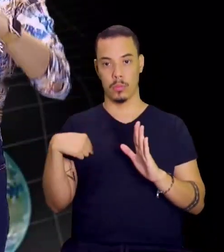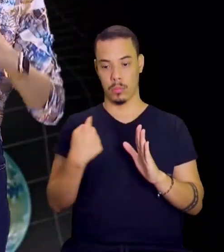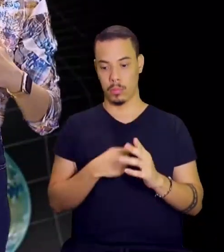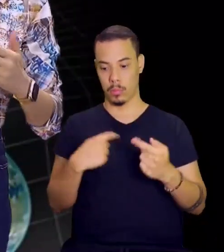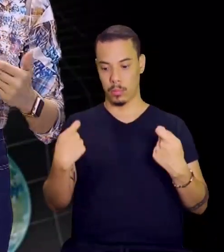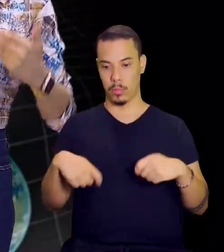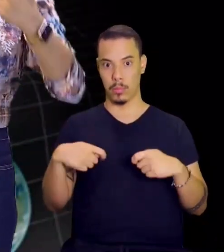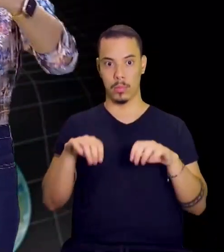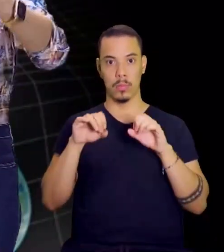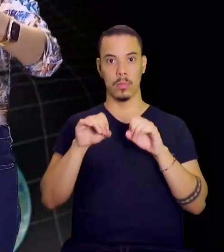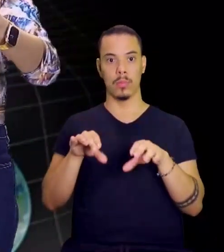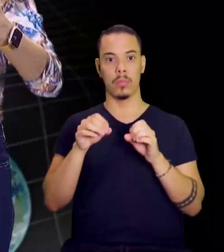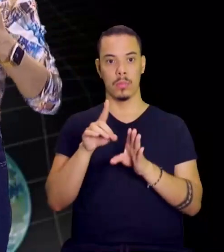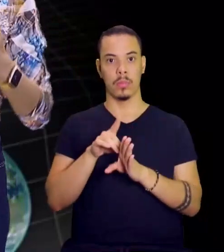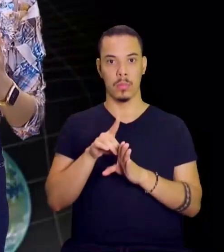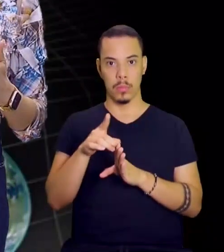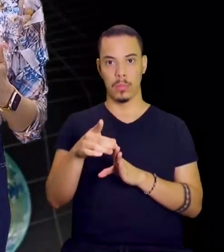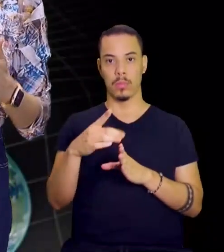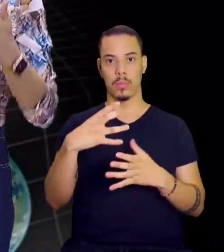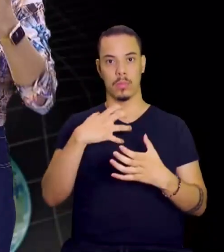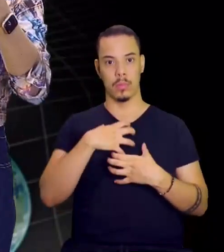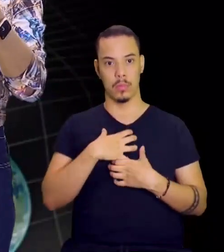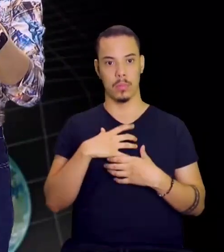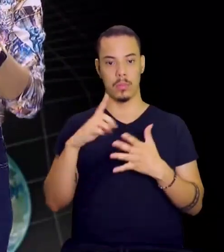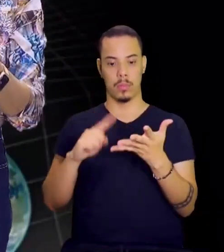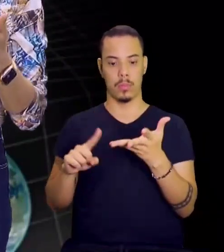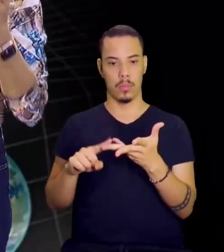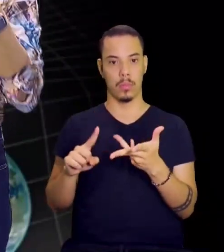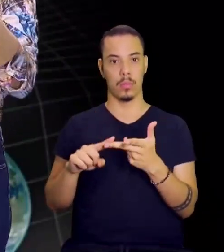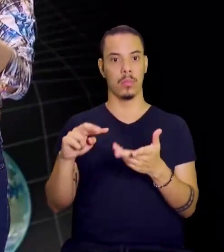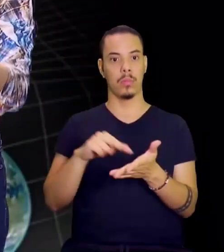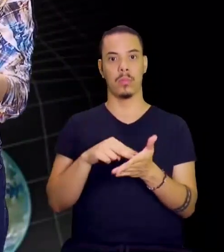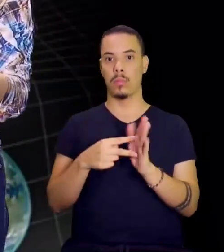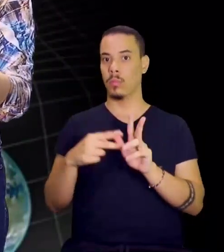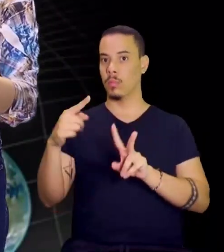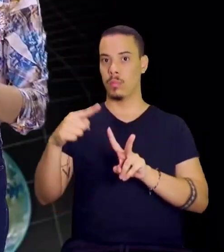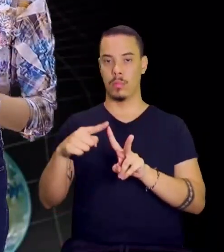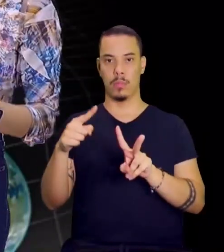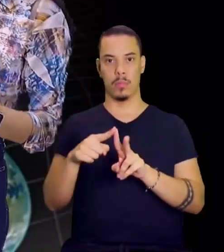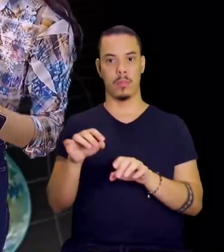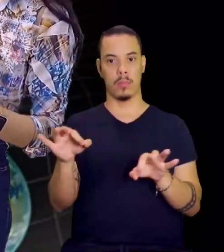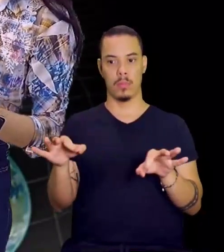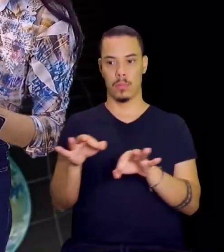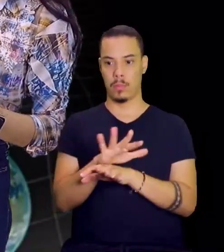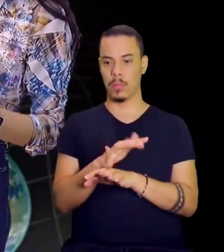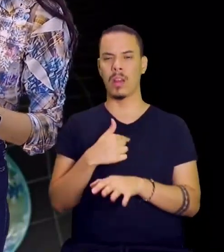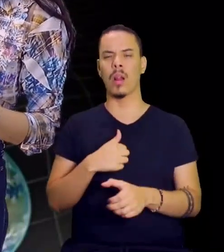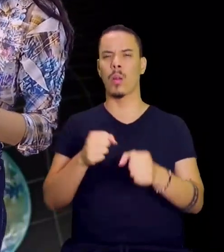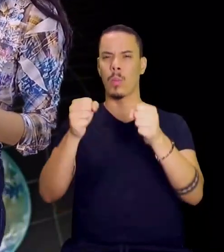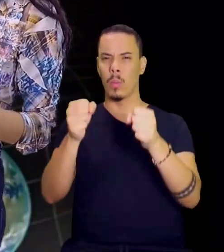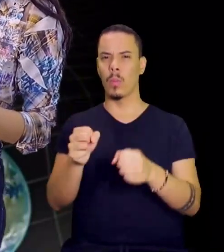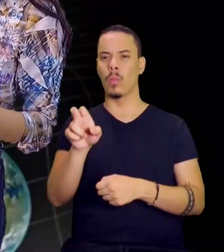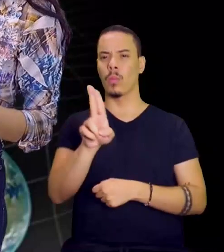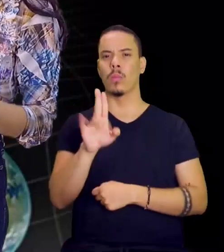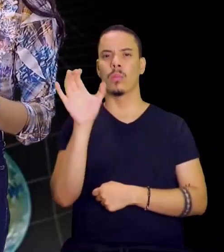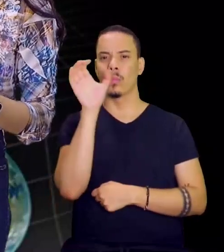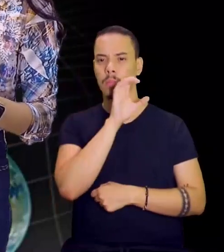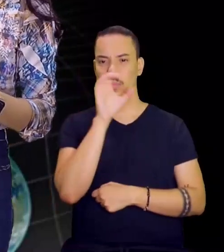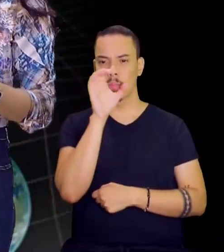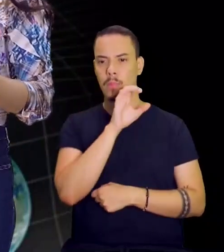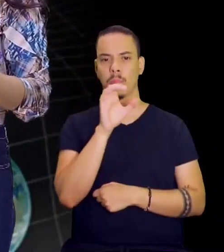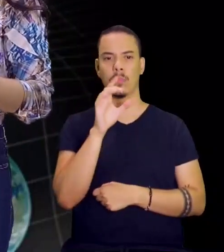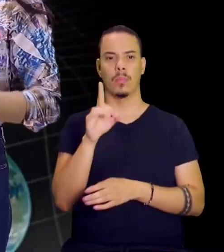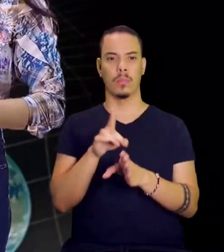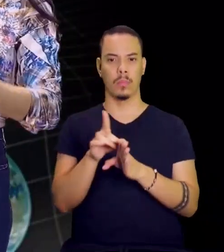orientar, ou seja, dar direção e sentido, é uma grandeza vetorial. Eu posso trabalhar a velocidade e a distância como